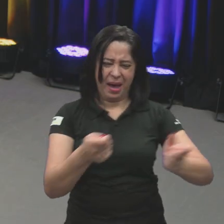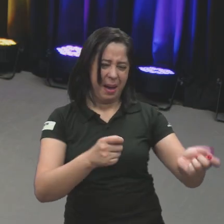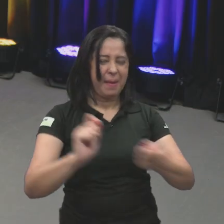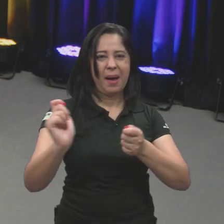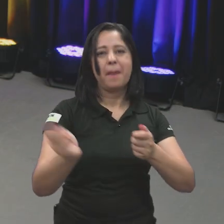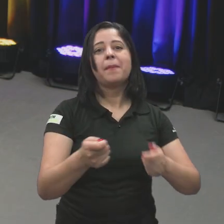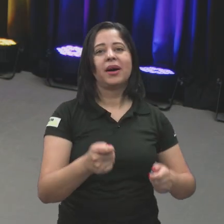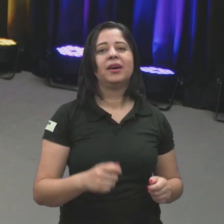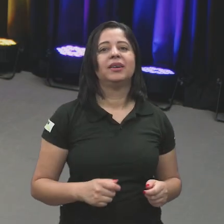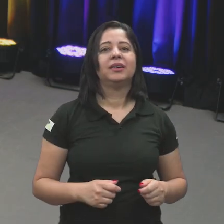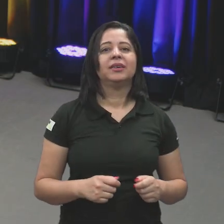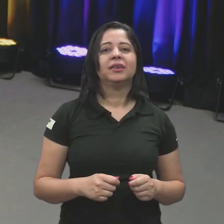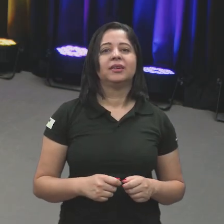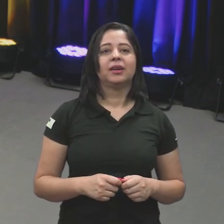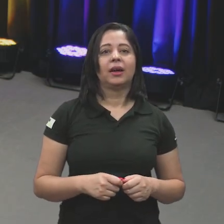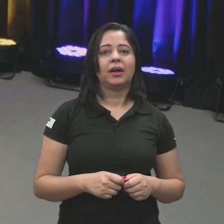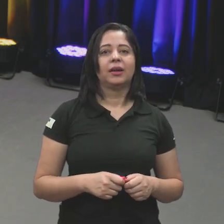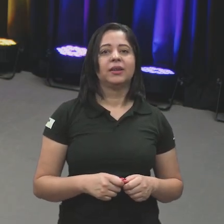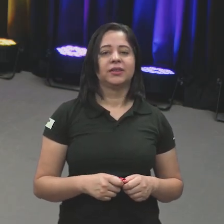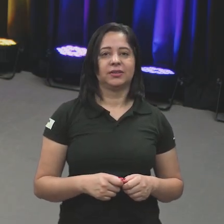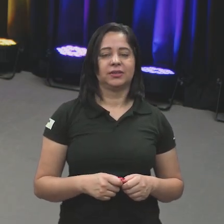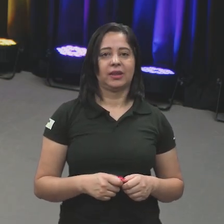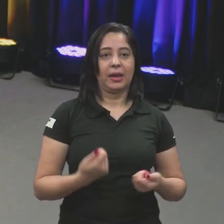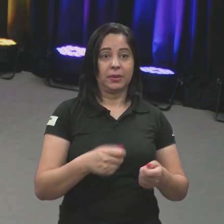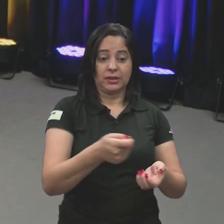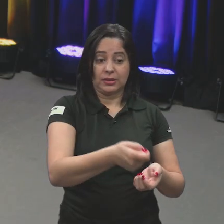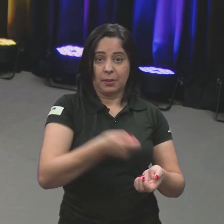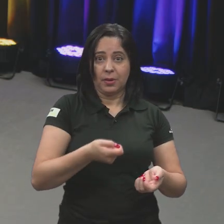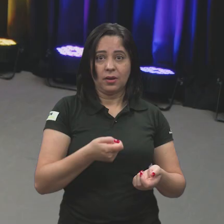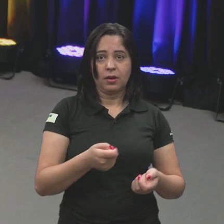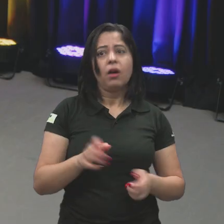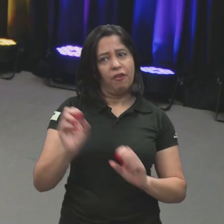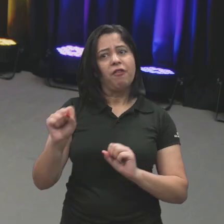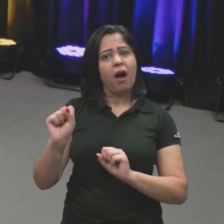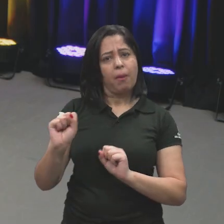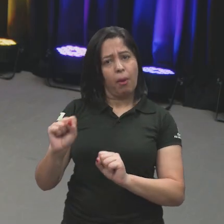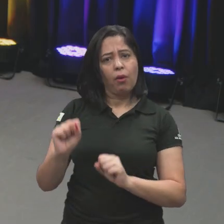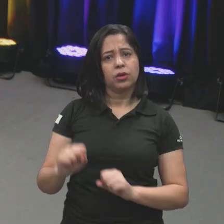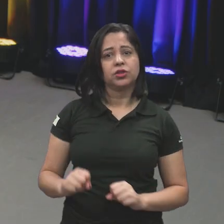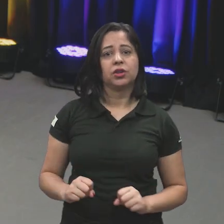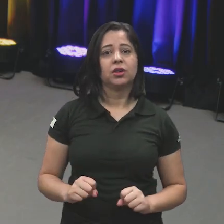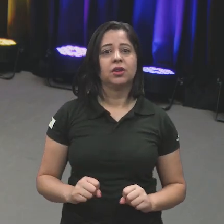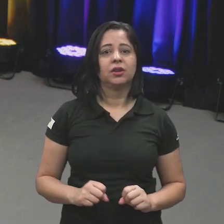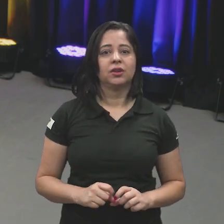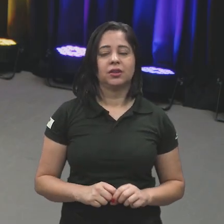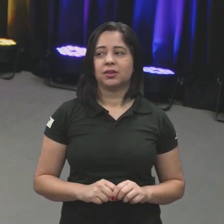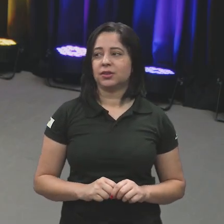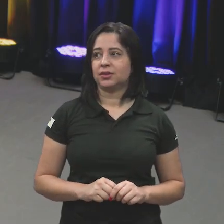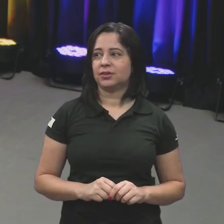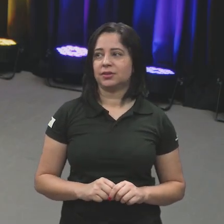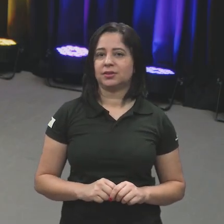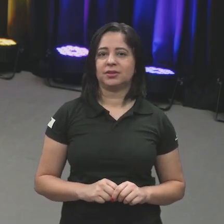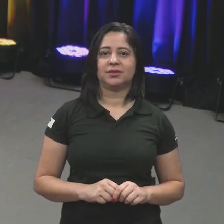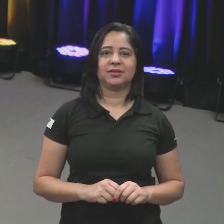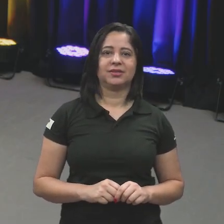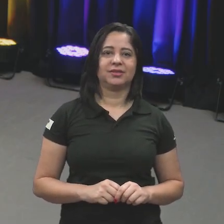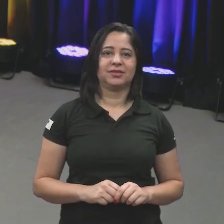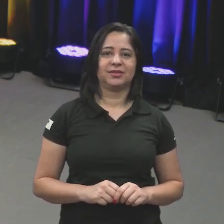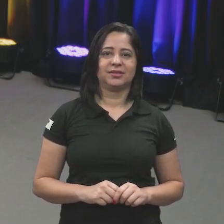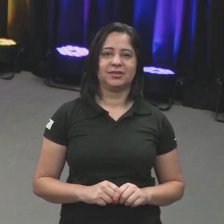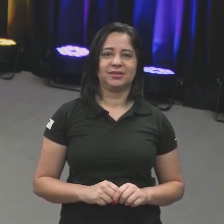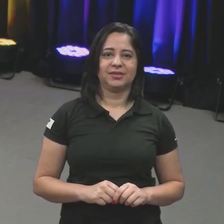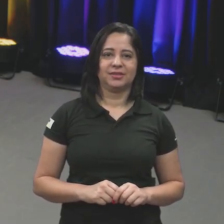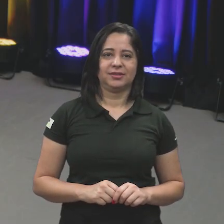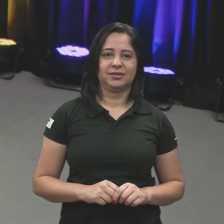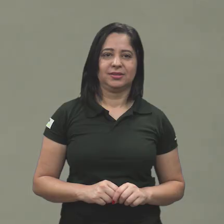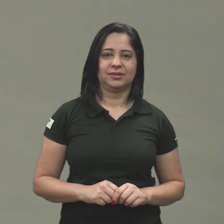o caso de eu puxar. Sim. Puxa aí, vai, vamos ver, vai que a gente consegue pegar, vai. Foi embora. Daí, Ó. no sentido